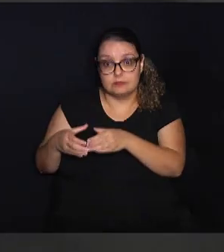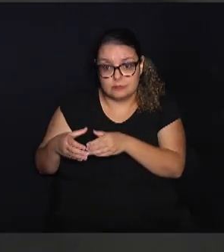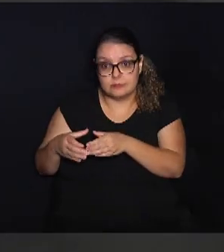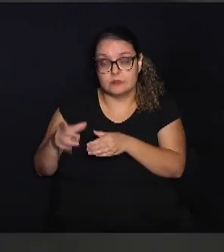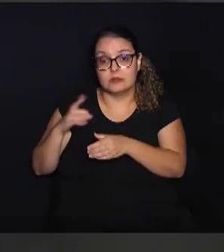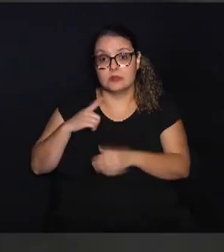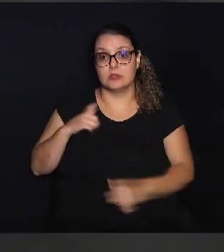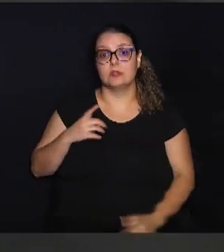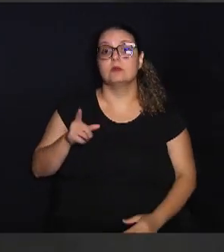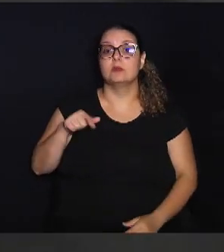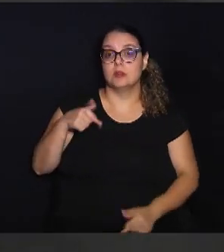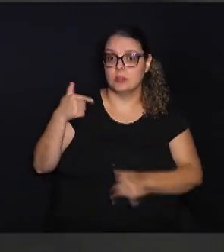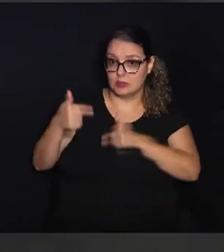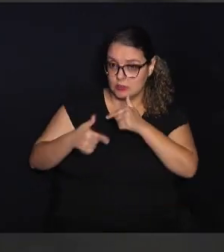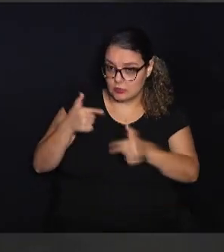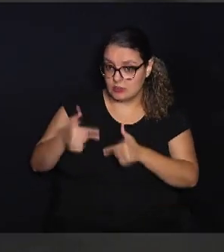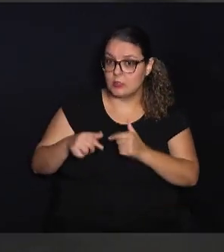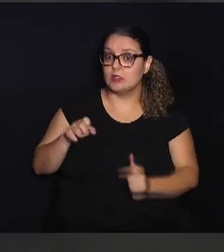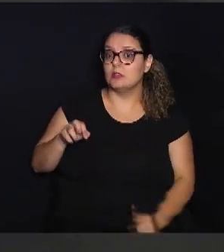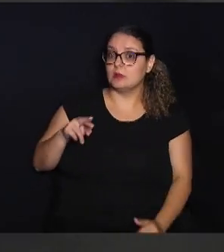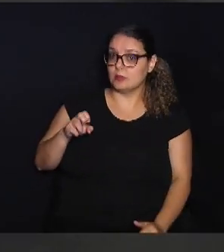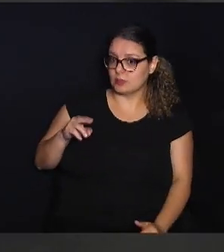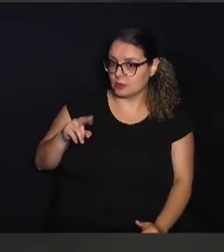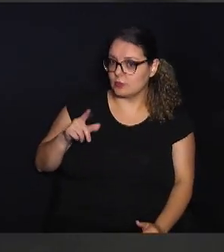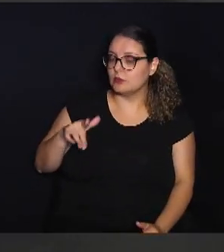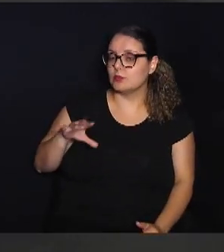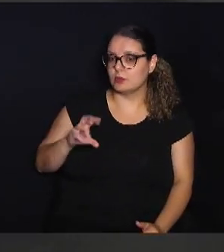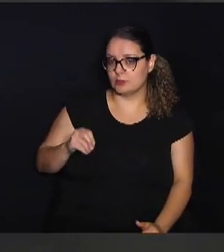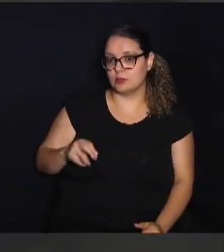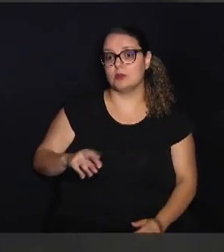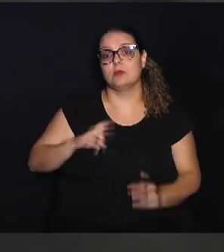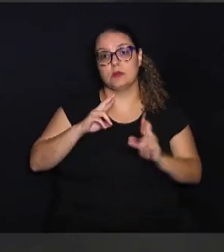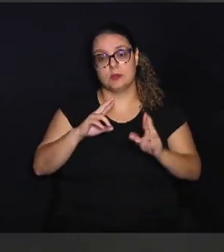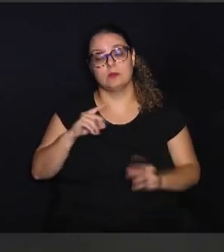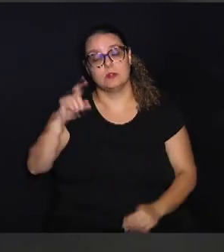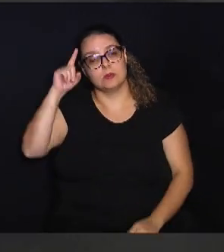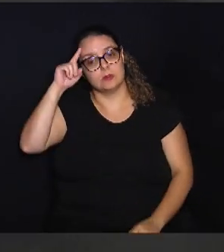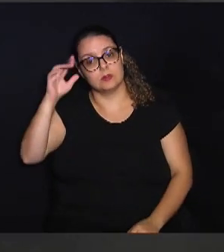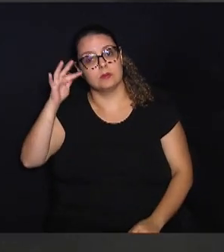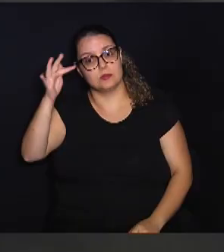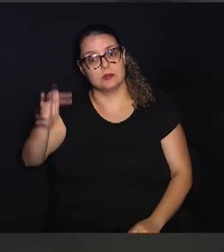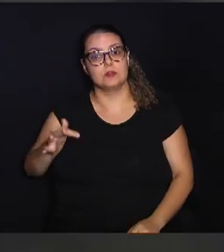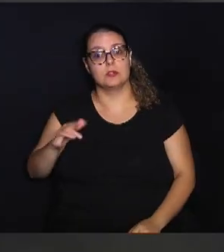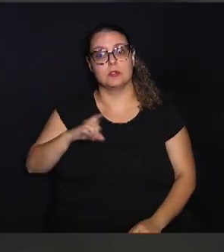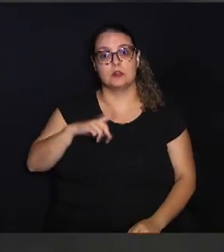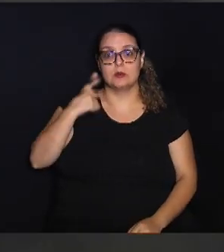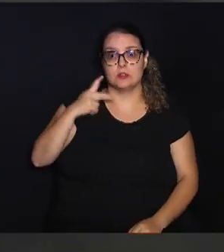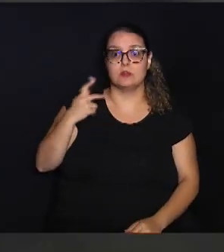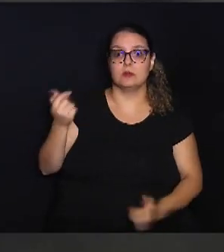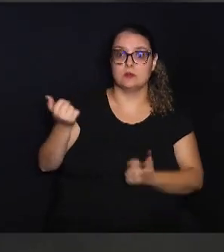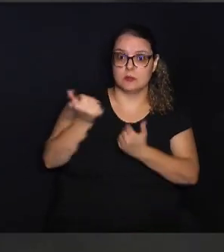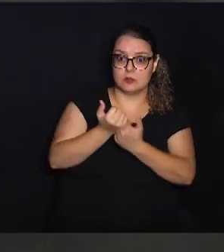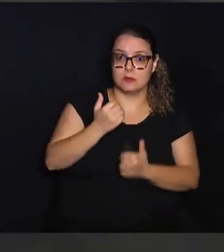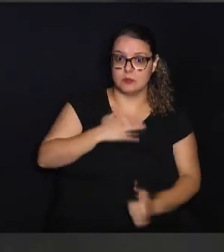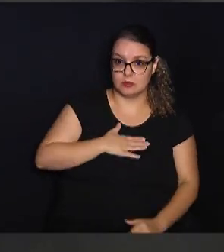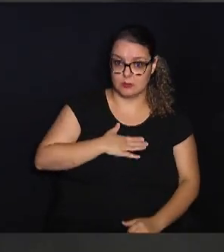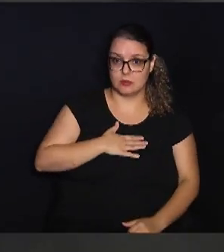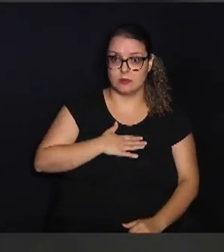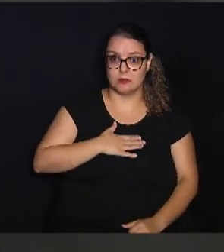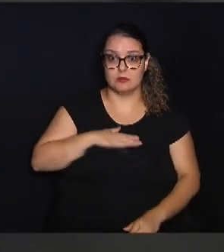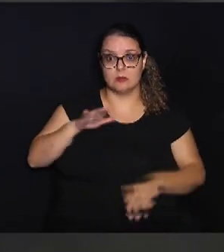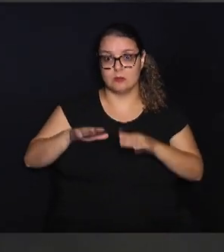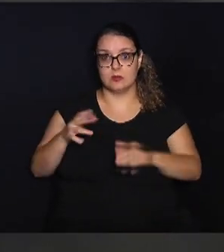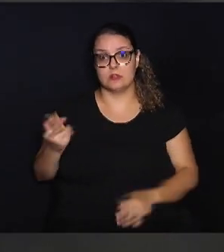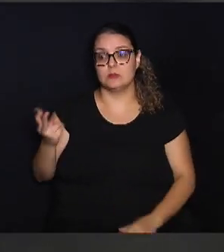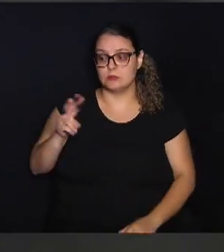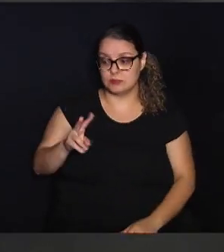temos é um trabalho hercúleo, né? E eu espero que um dia a gente tenha um vereador que venha no meu lugar, quem sabe